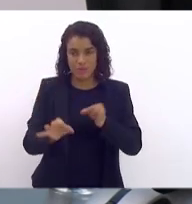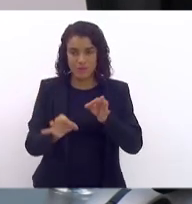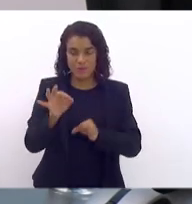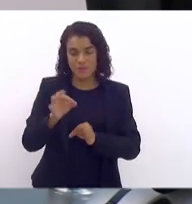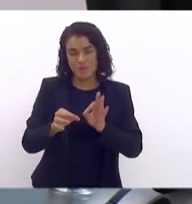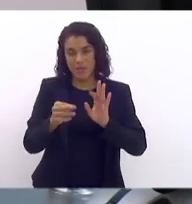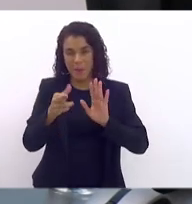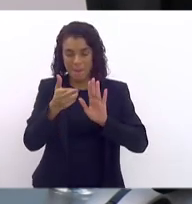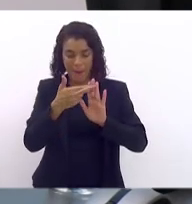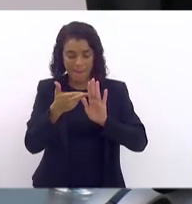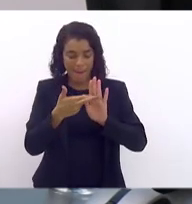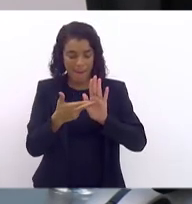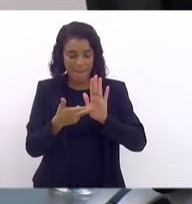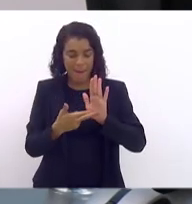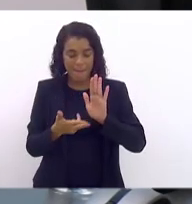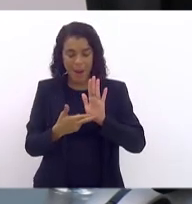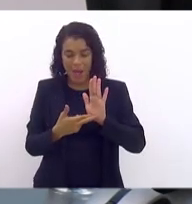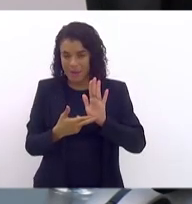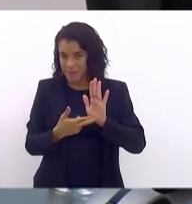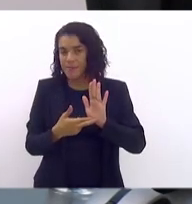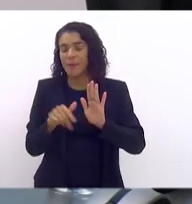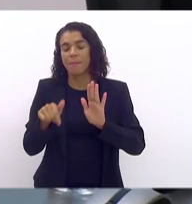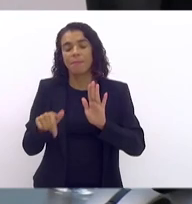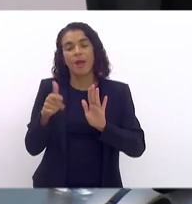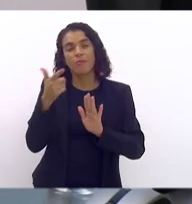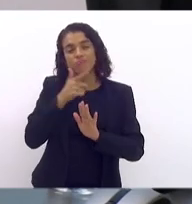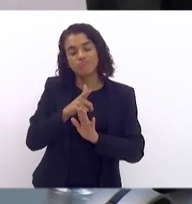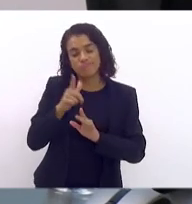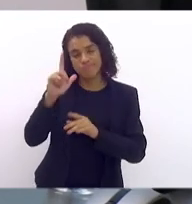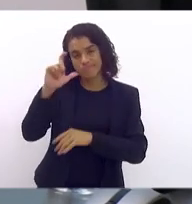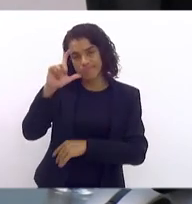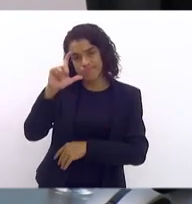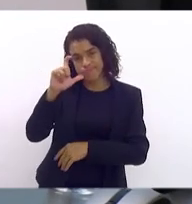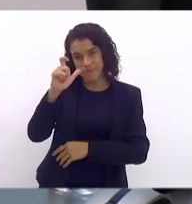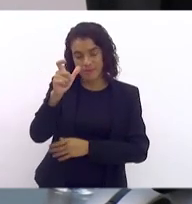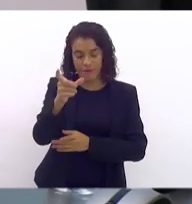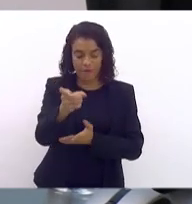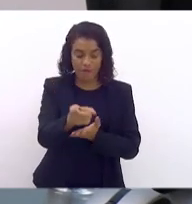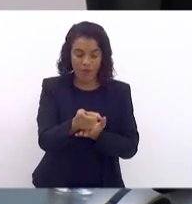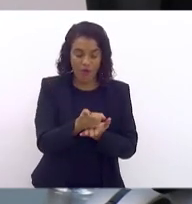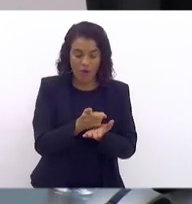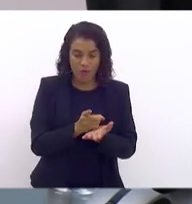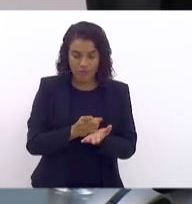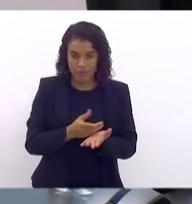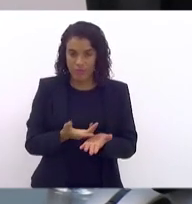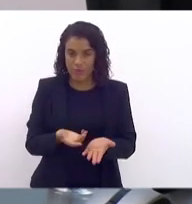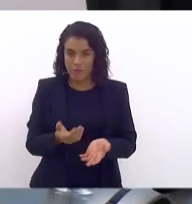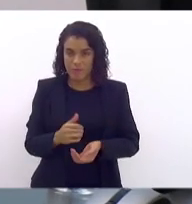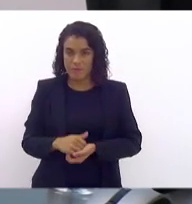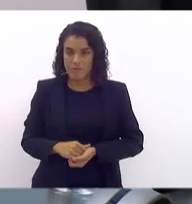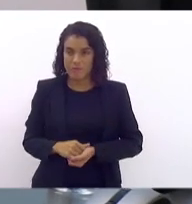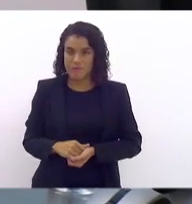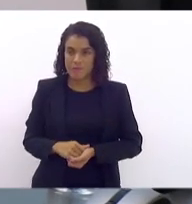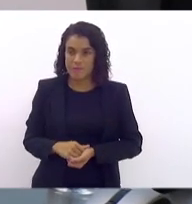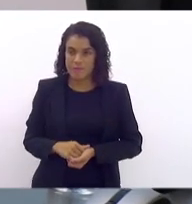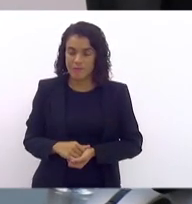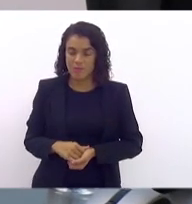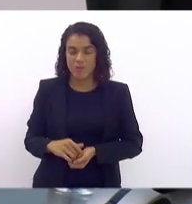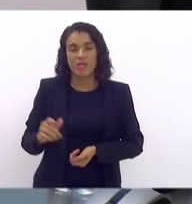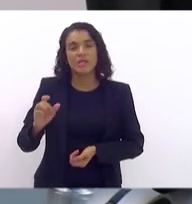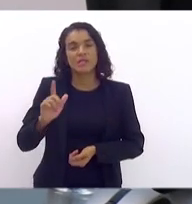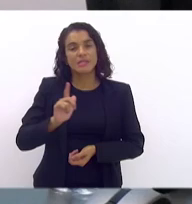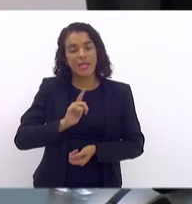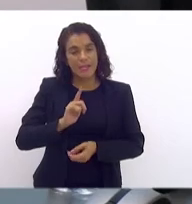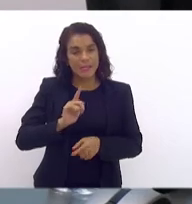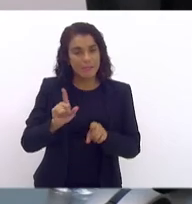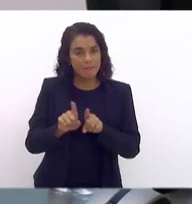paraa realização do reconhecimento de pessoas em procedimentos e processos criminais e se tem ocorrido